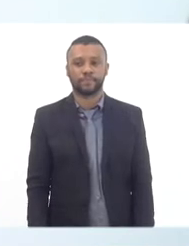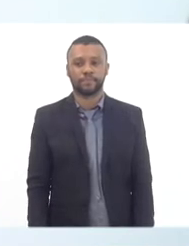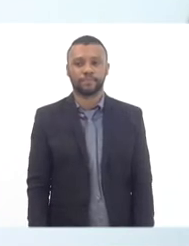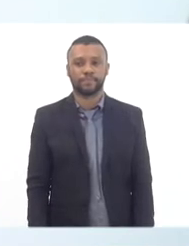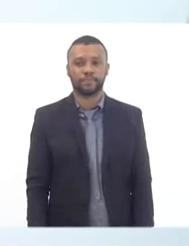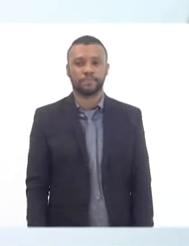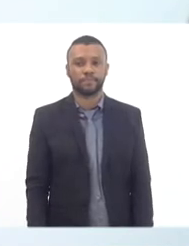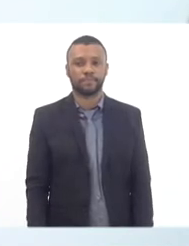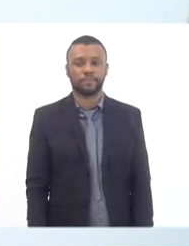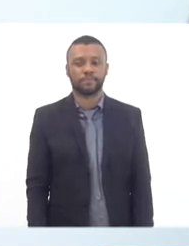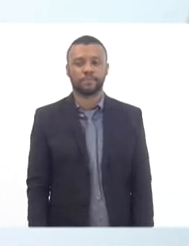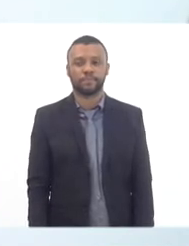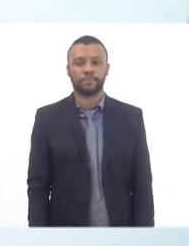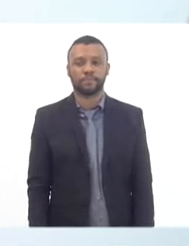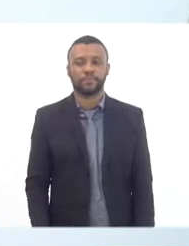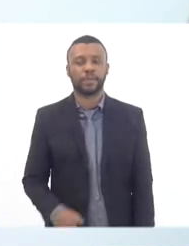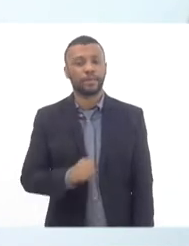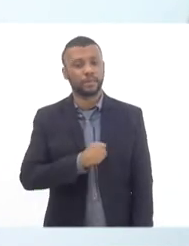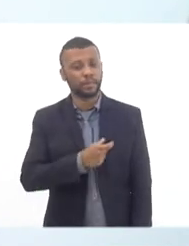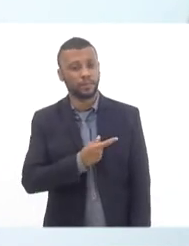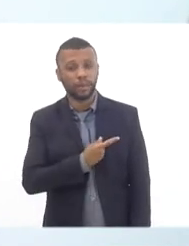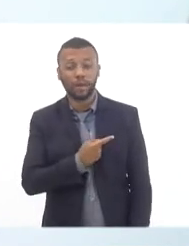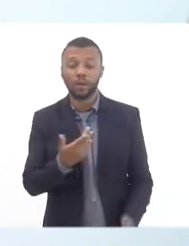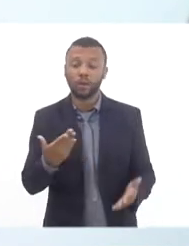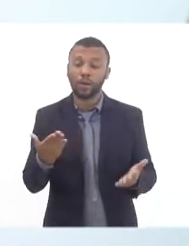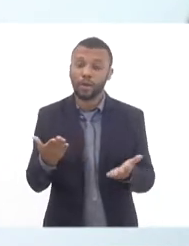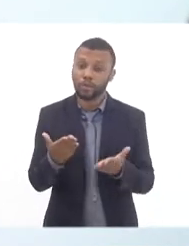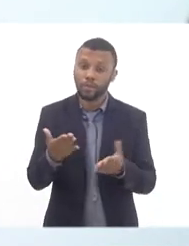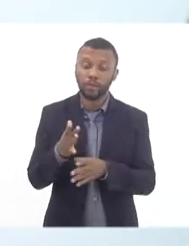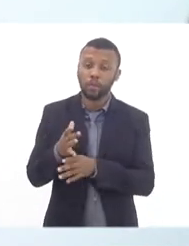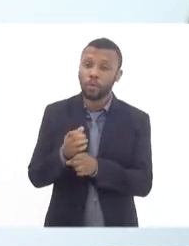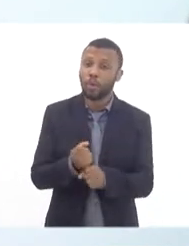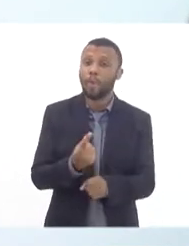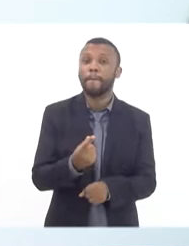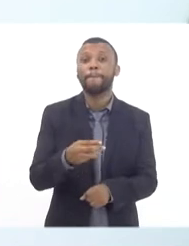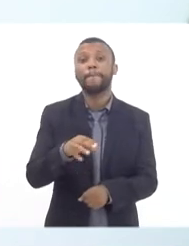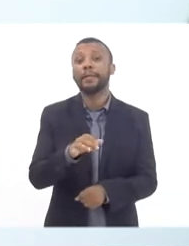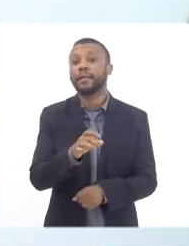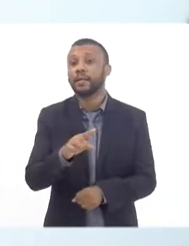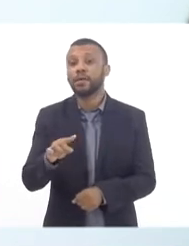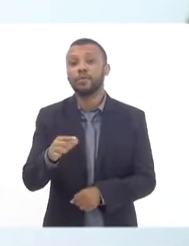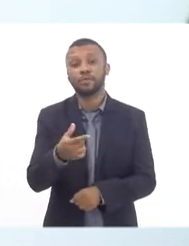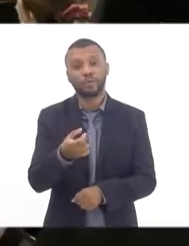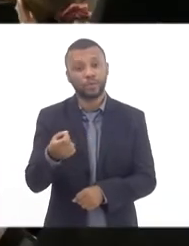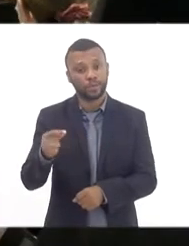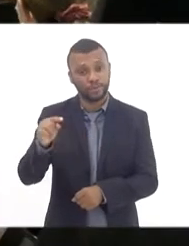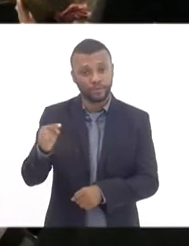Bom, a cidade de São Gonçalo conta atualmente com mais de 1.200.000 habitantes.